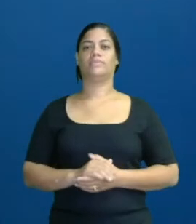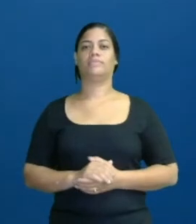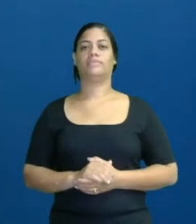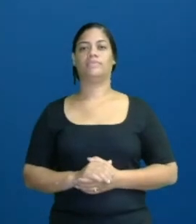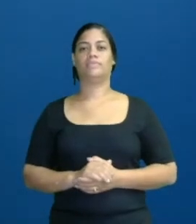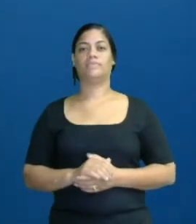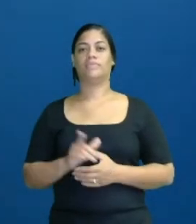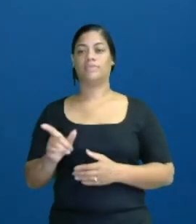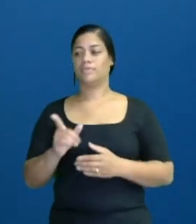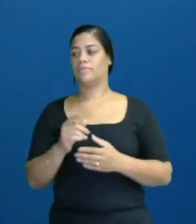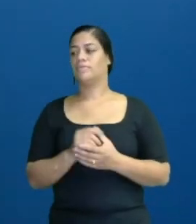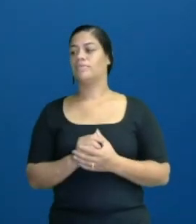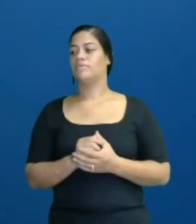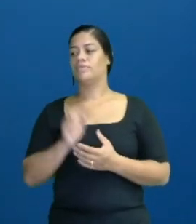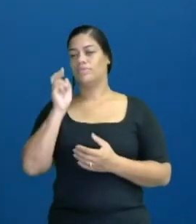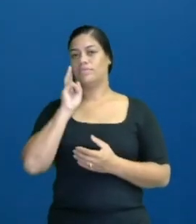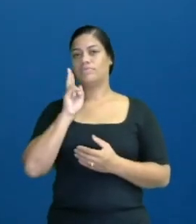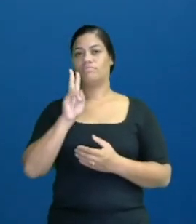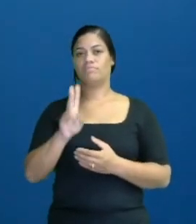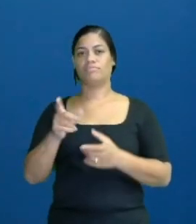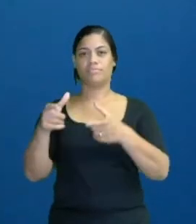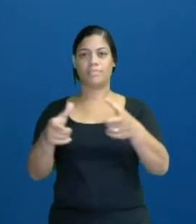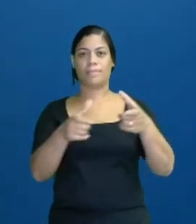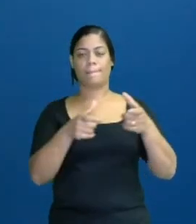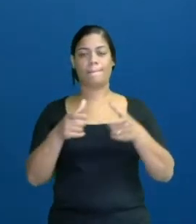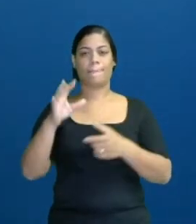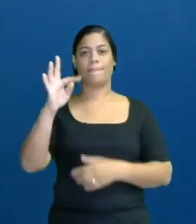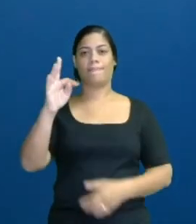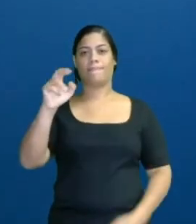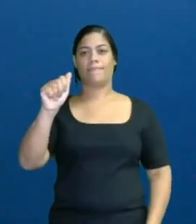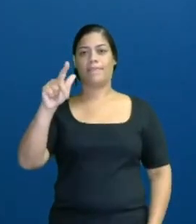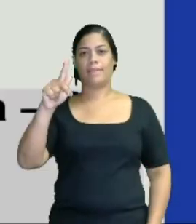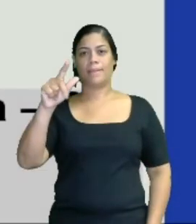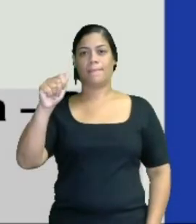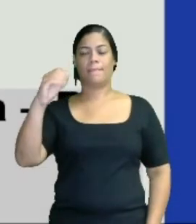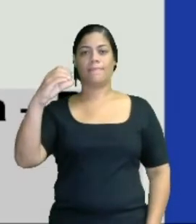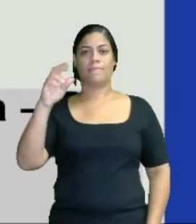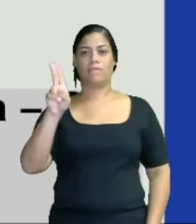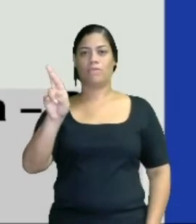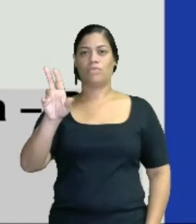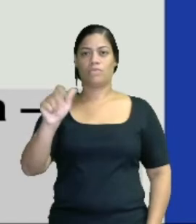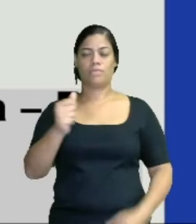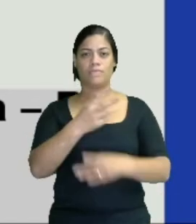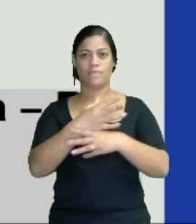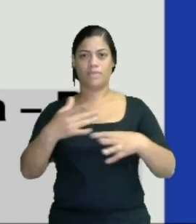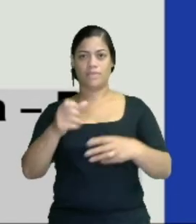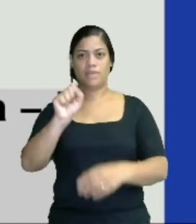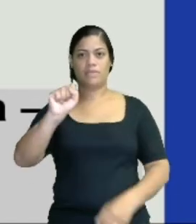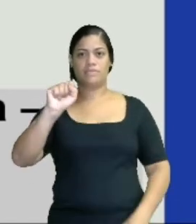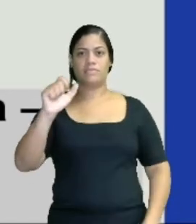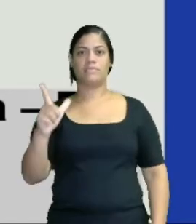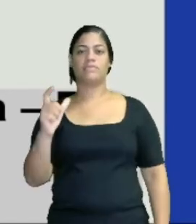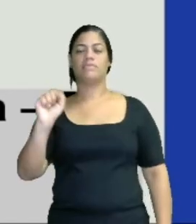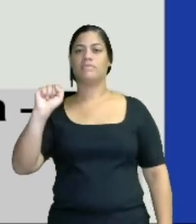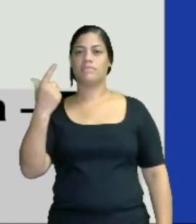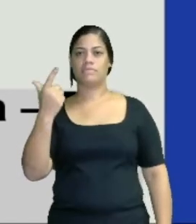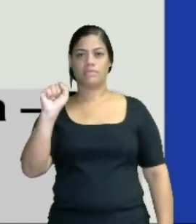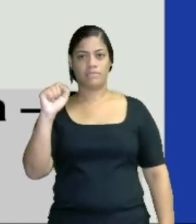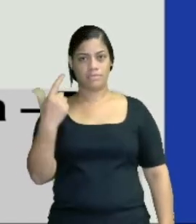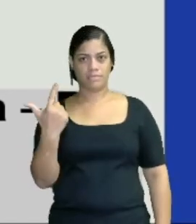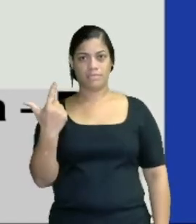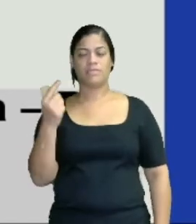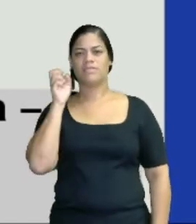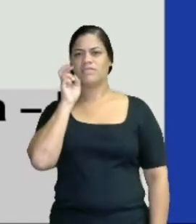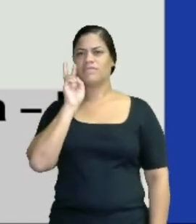uma represa, né? O reservatório do Tapacurá, em São Lourenço da Mata. É essa águazinha que a gente está vendo